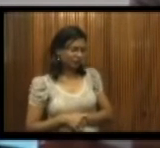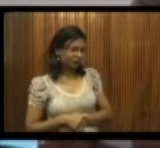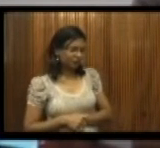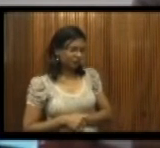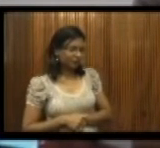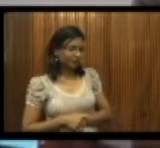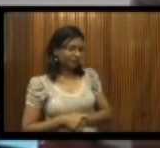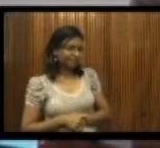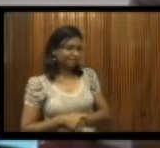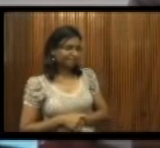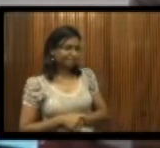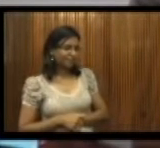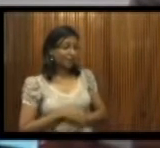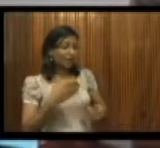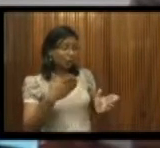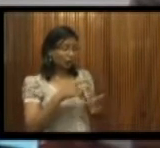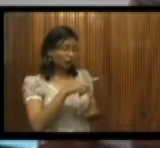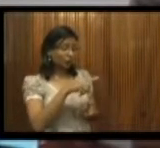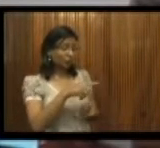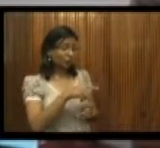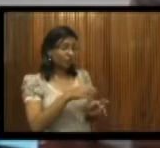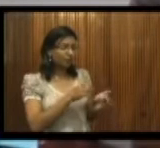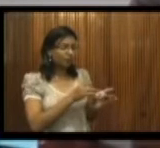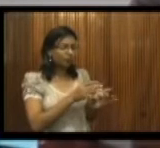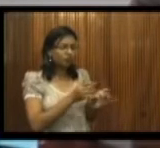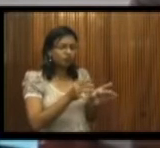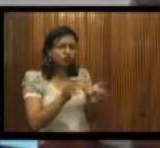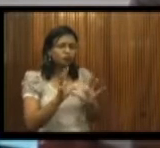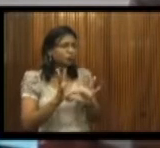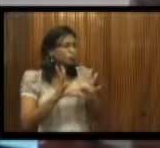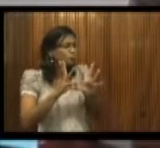porque era dono de muitas propriedades.